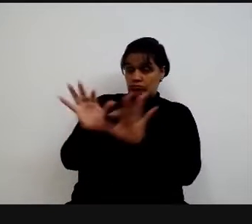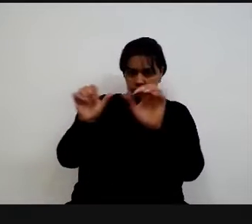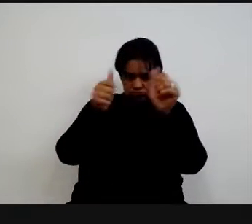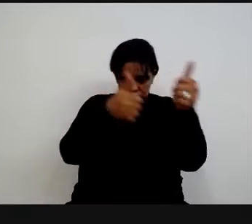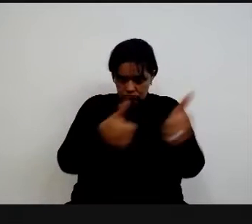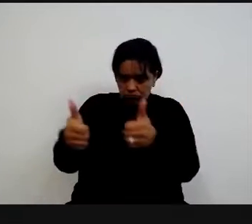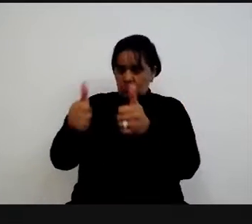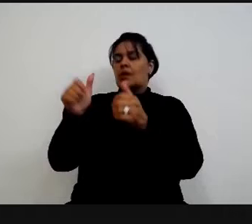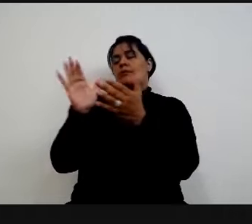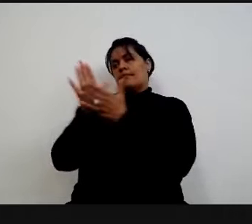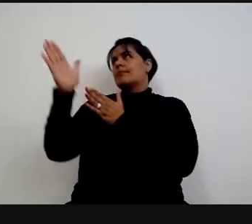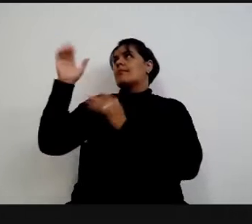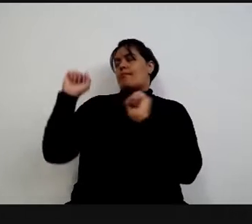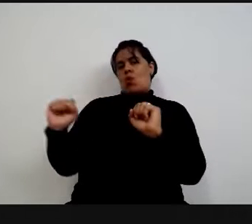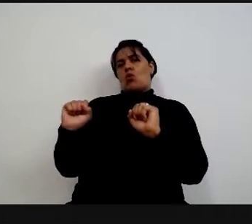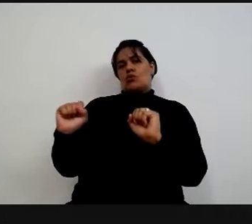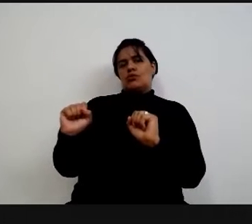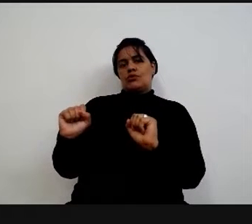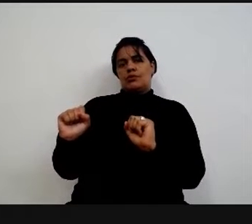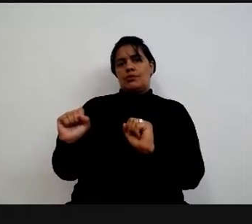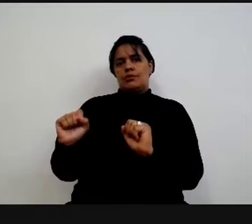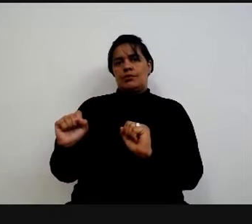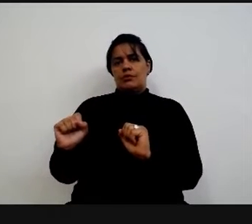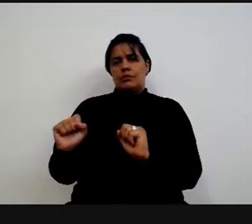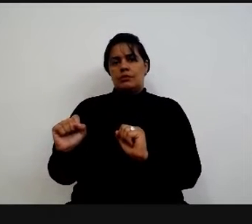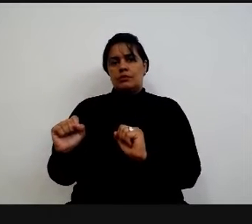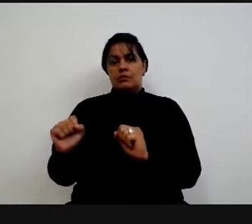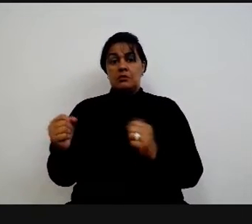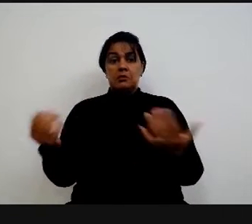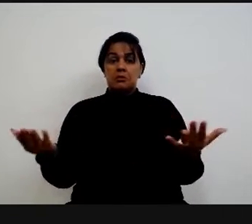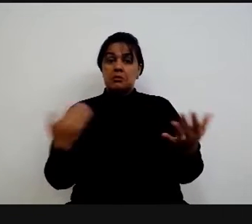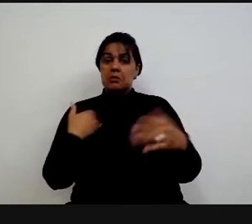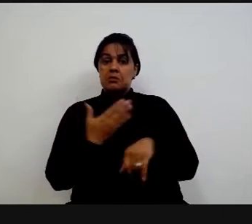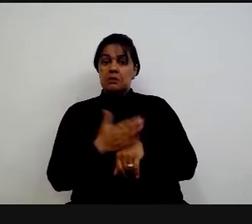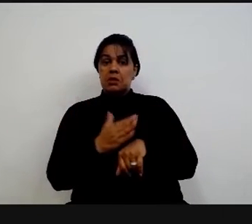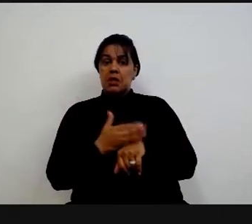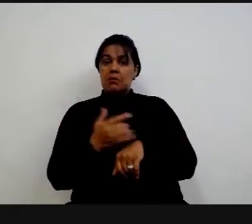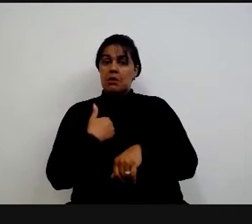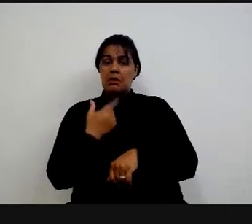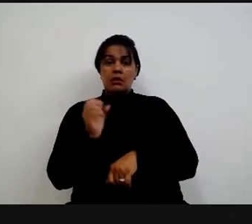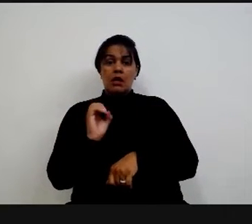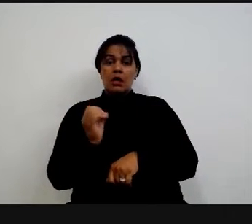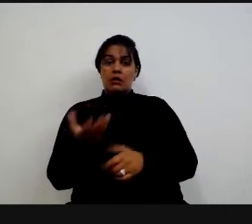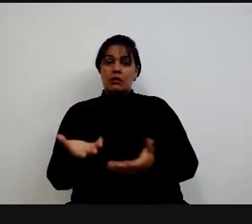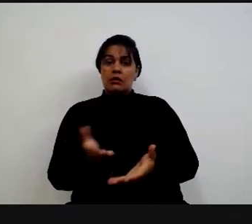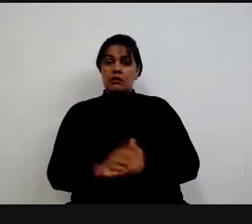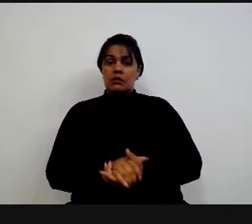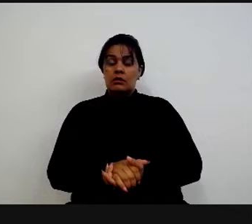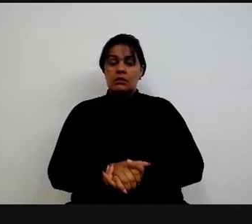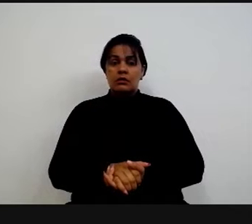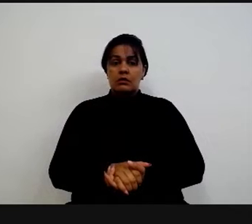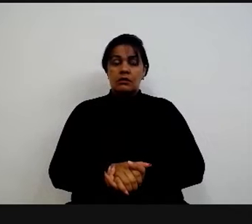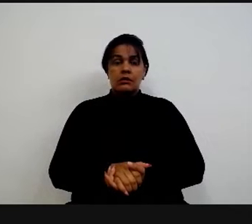de texto da ordem do dia, dos projetos de lei. Esse foi o treinamento que eu recebi